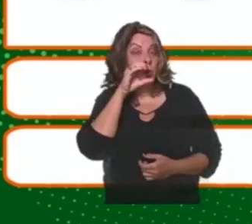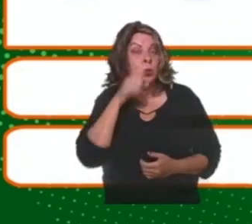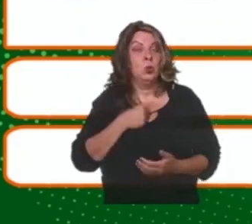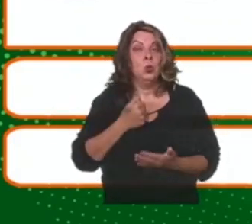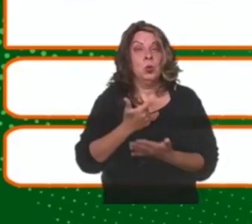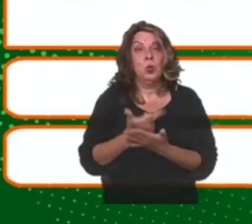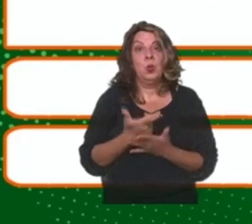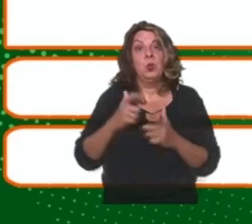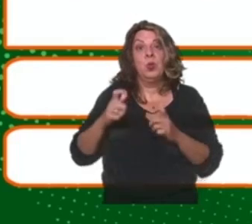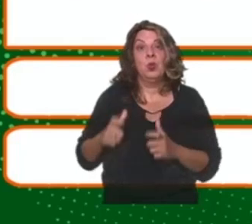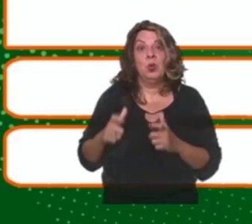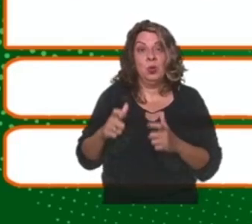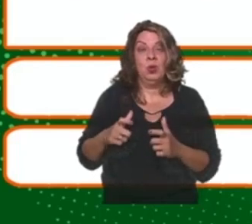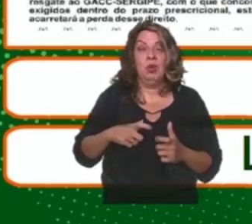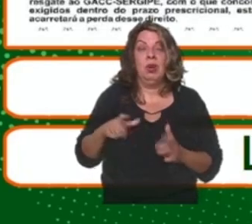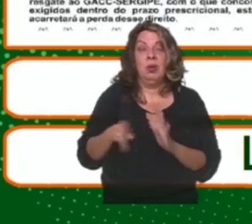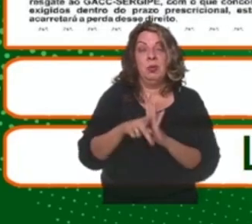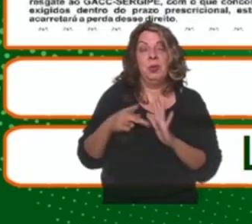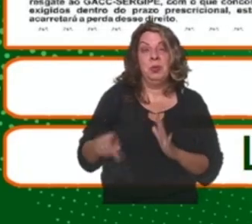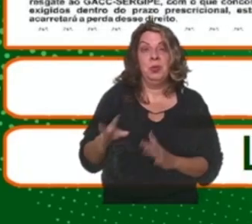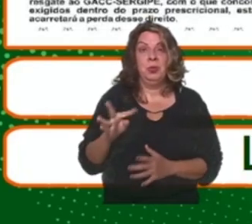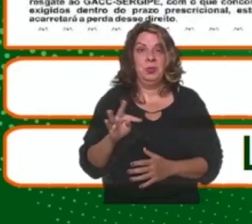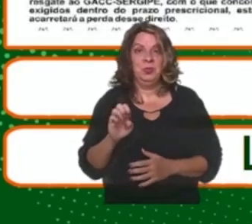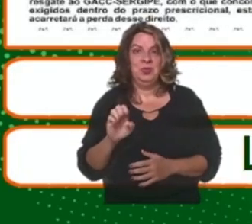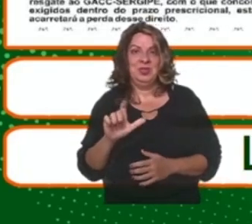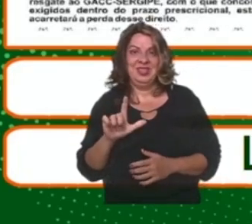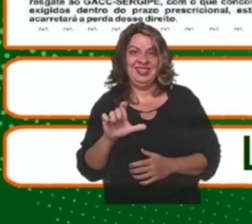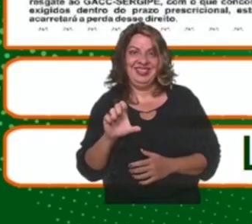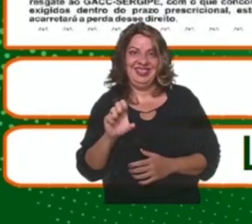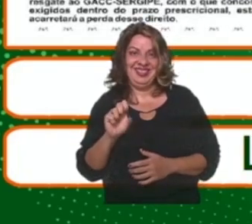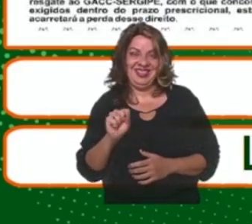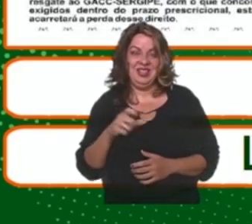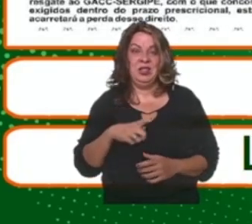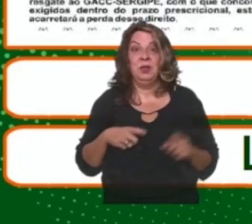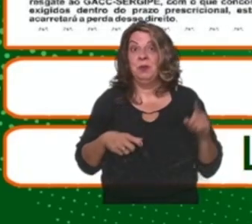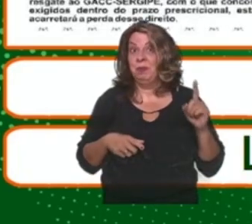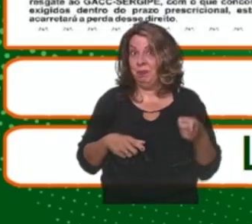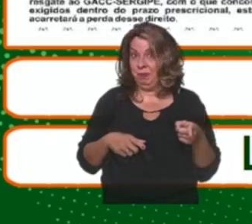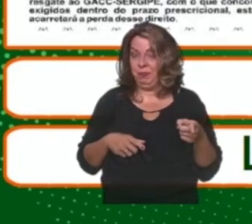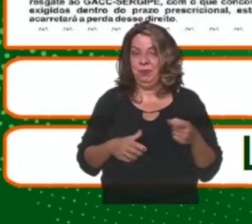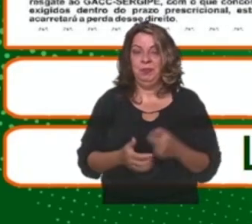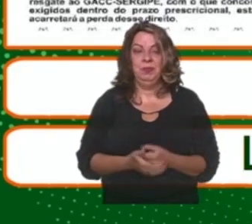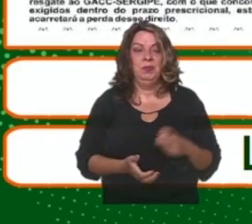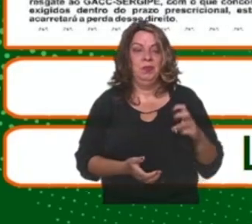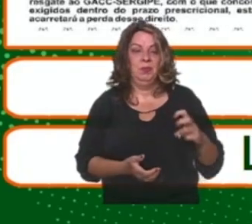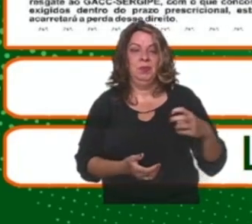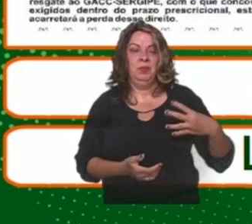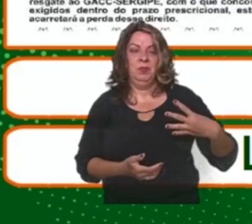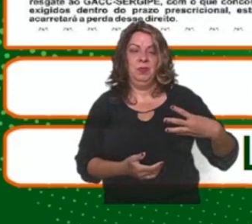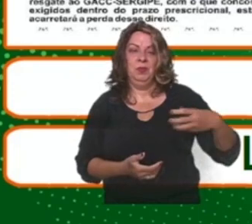Armarinho Teles, Regional Socorro 2. Já tenho aqui mais um contemplado aqui, ó,